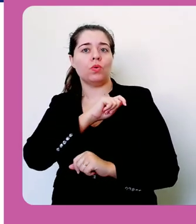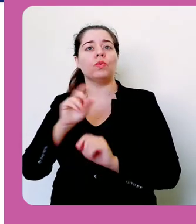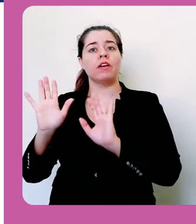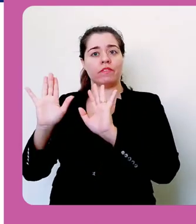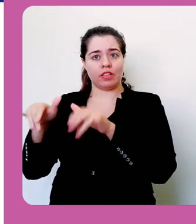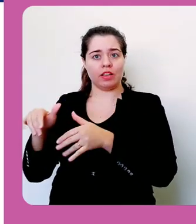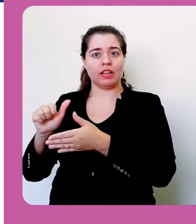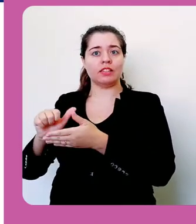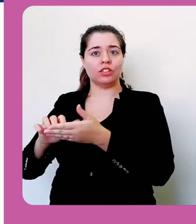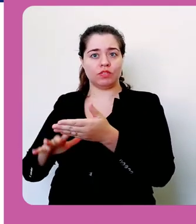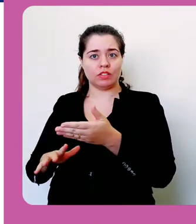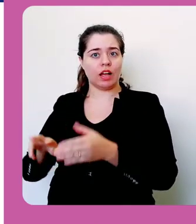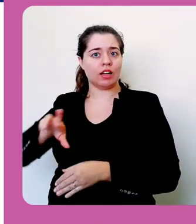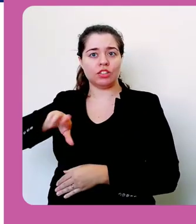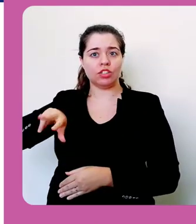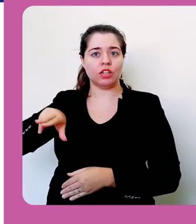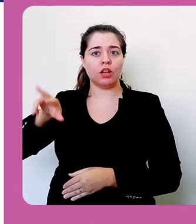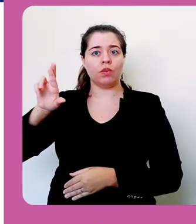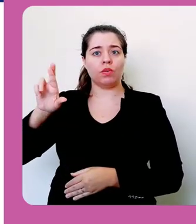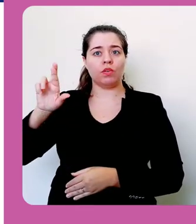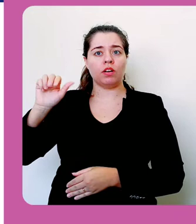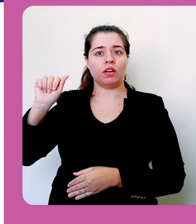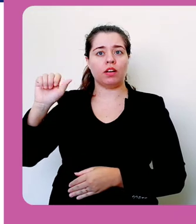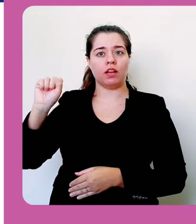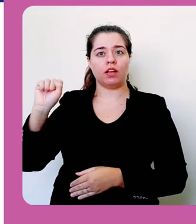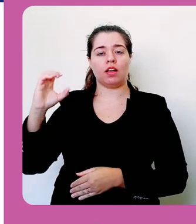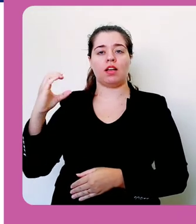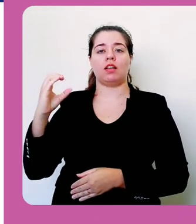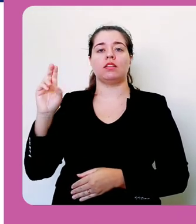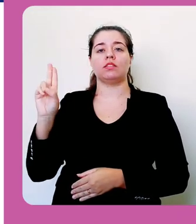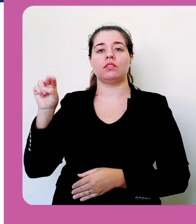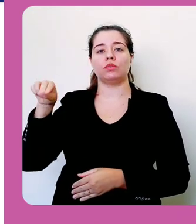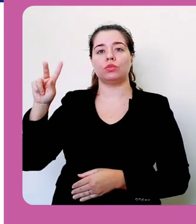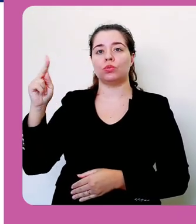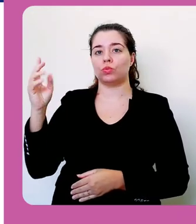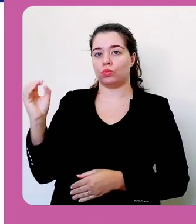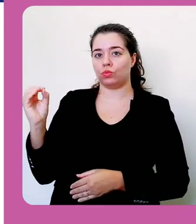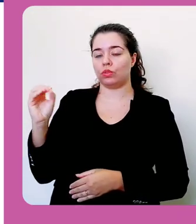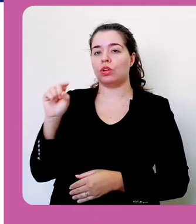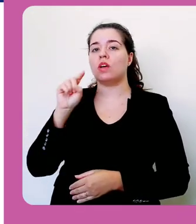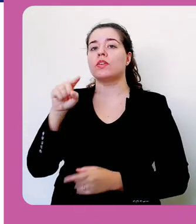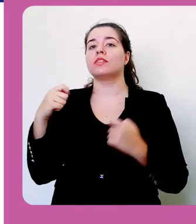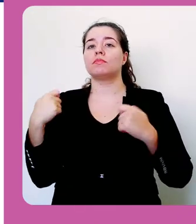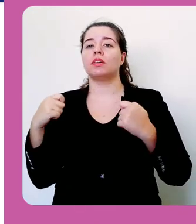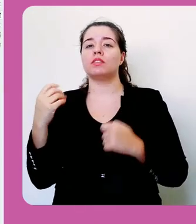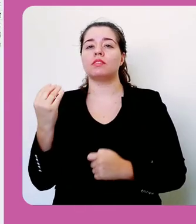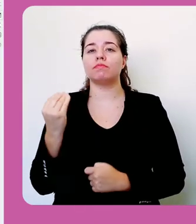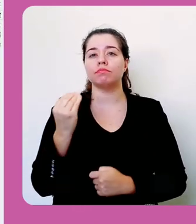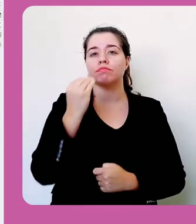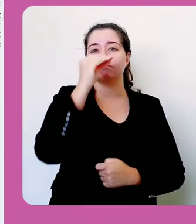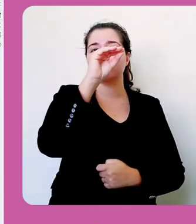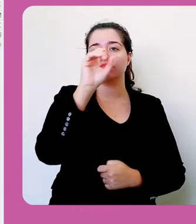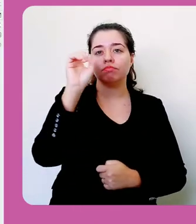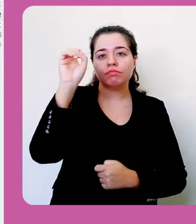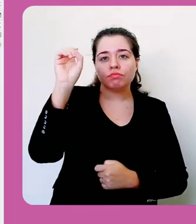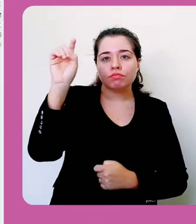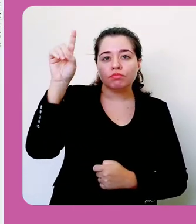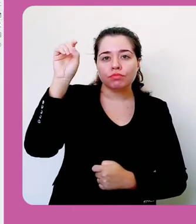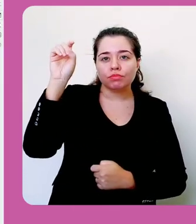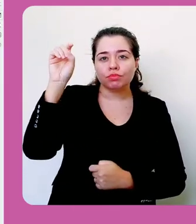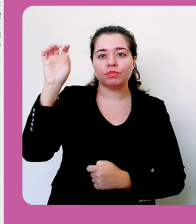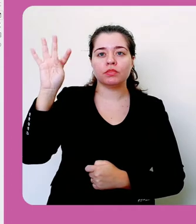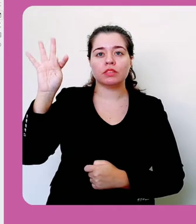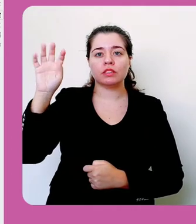ele clicar em enviar tarefa para avaliação, tá? Então, isso aqui a gente resolve